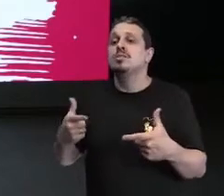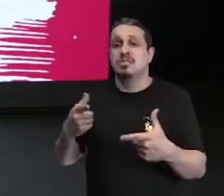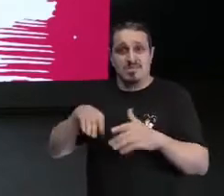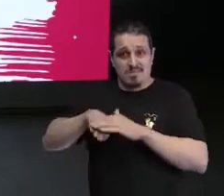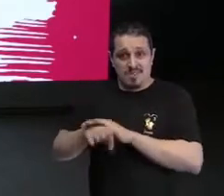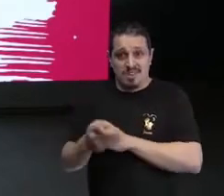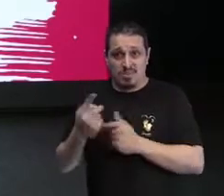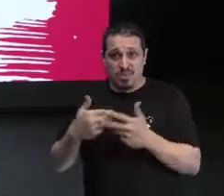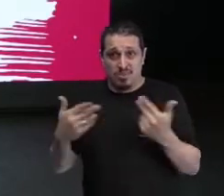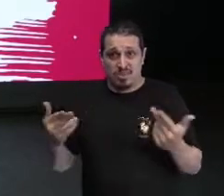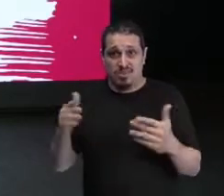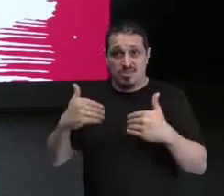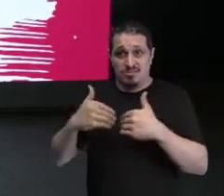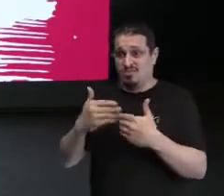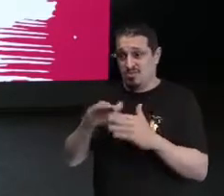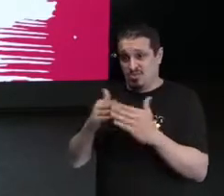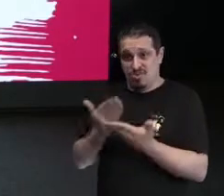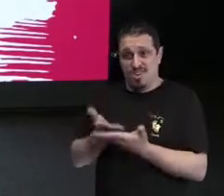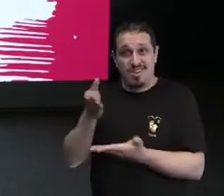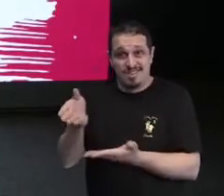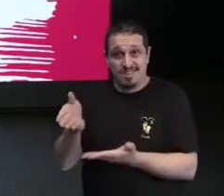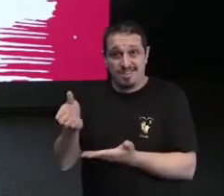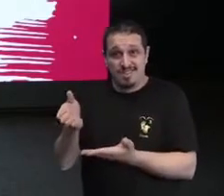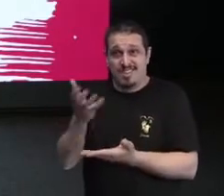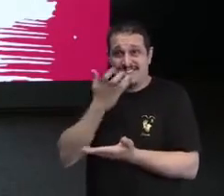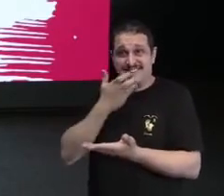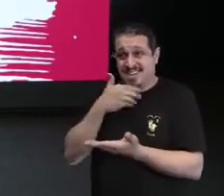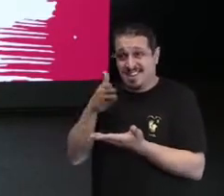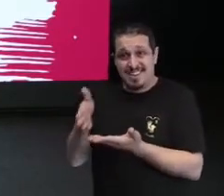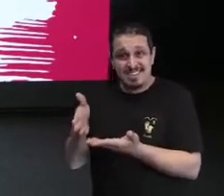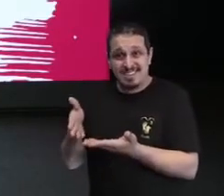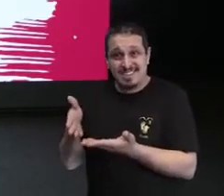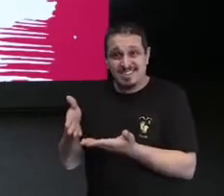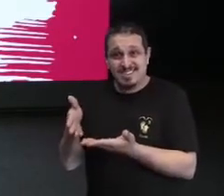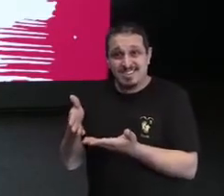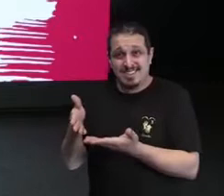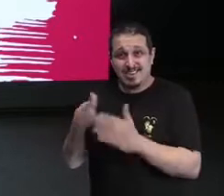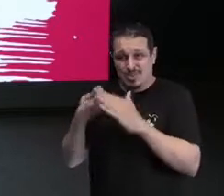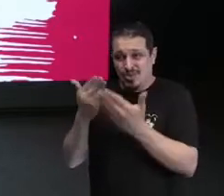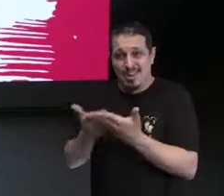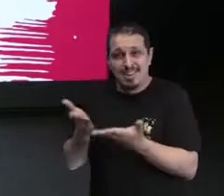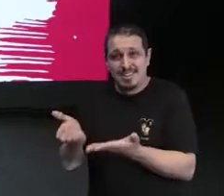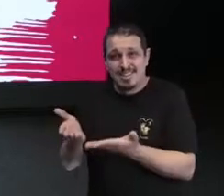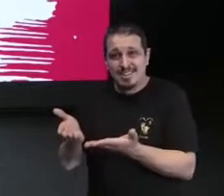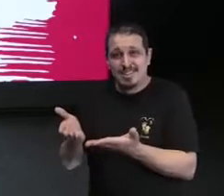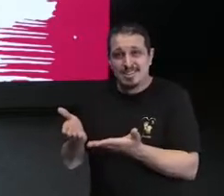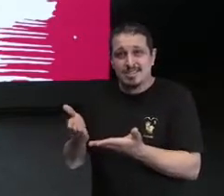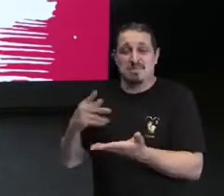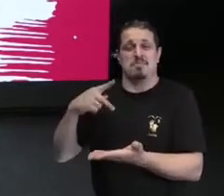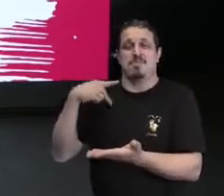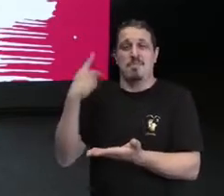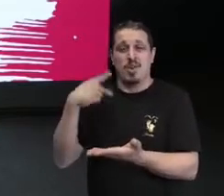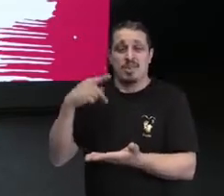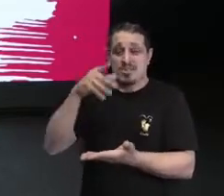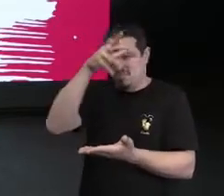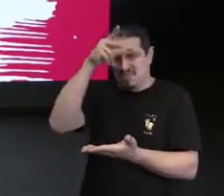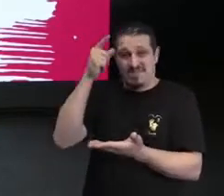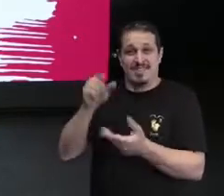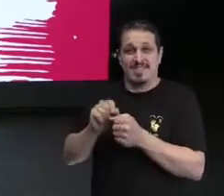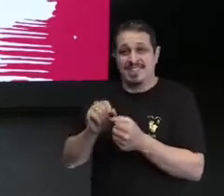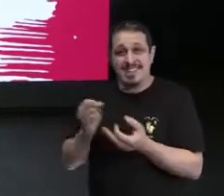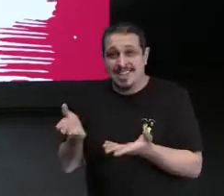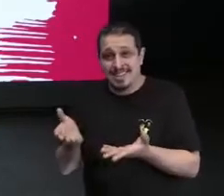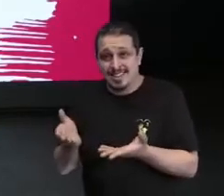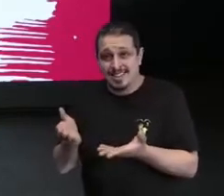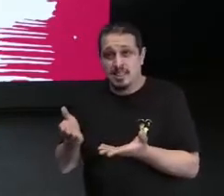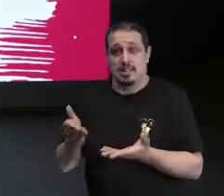criança com deficiência se não está tendo criança com deficiência na escola? Não se faz políticas públicas de inclusão. Aí a sociedade não convive